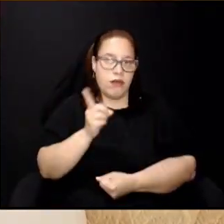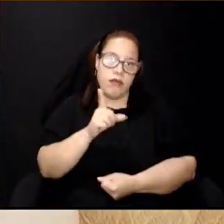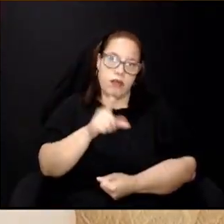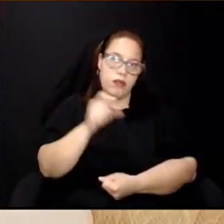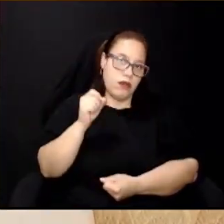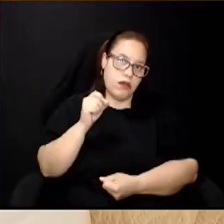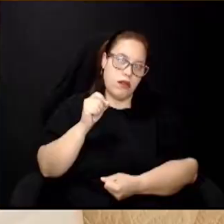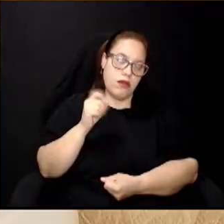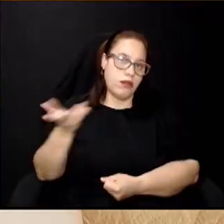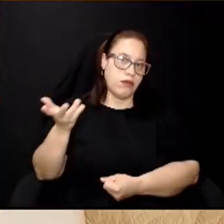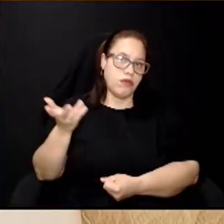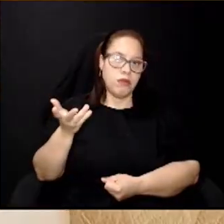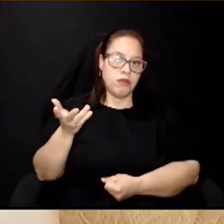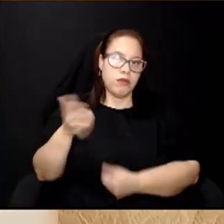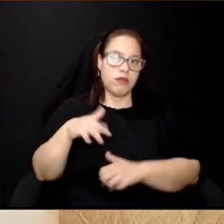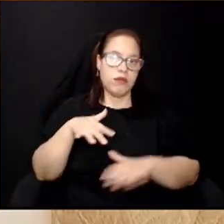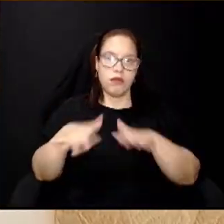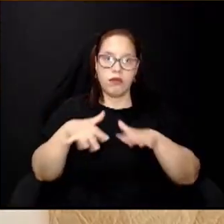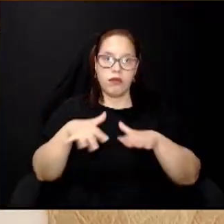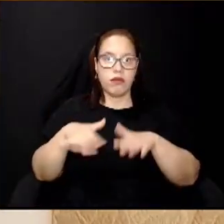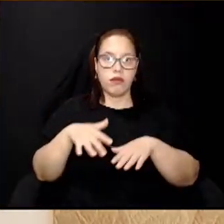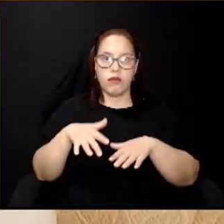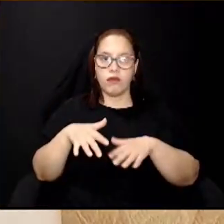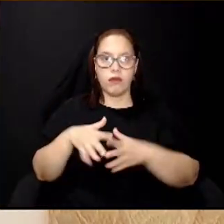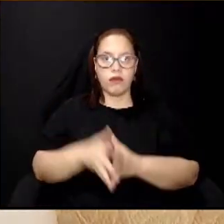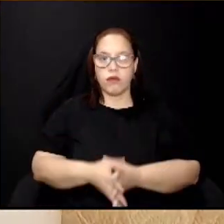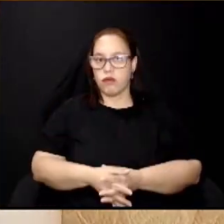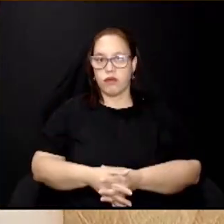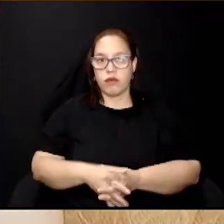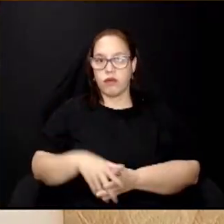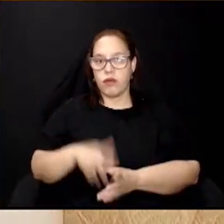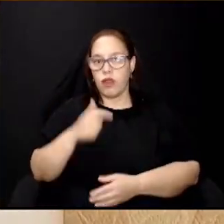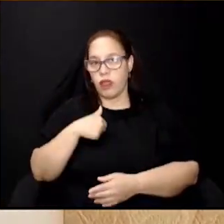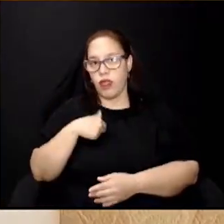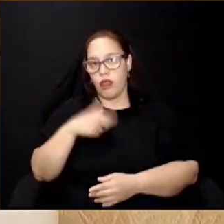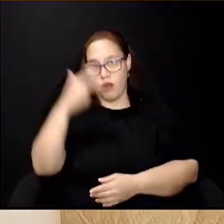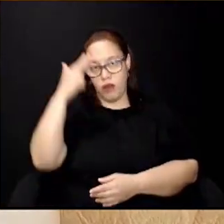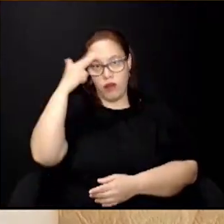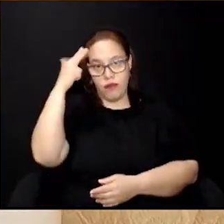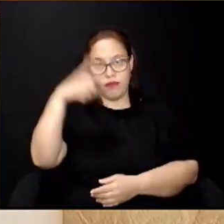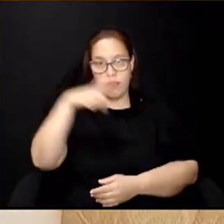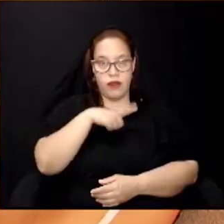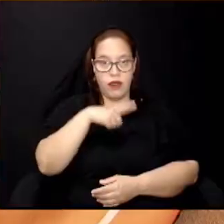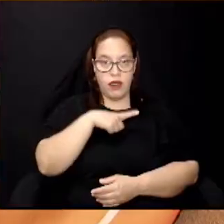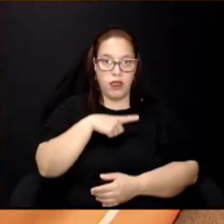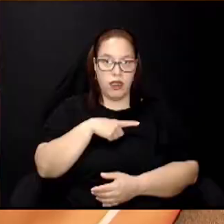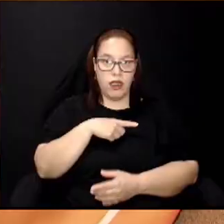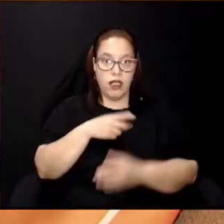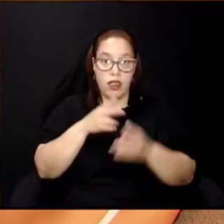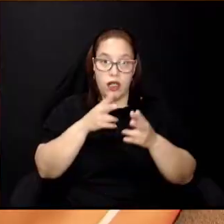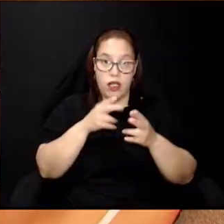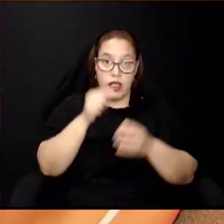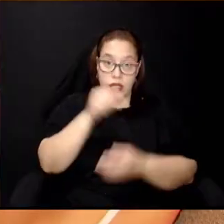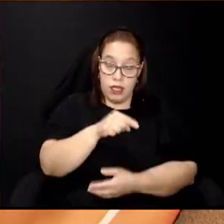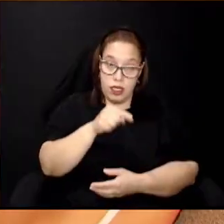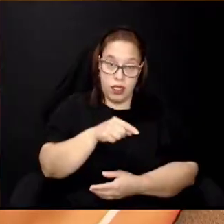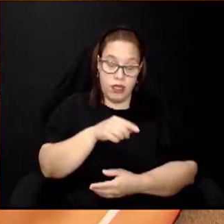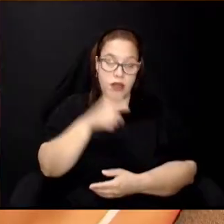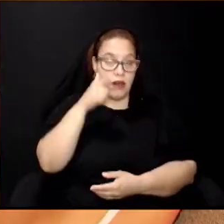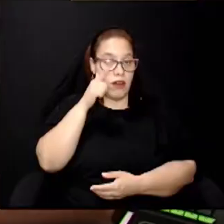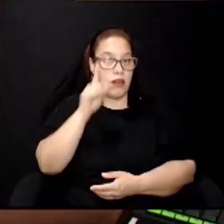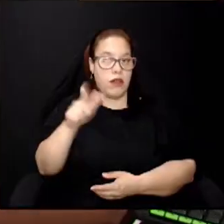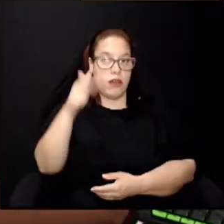o momento e não era para eu realizar esse sonho, né, desta maneira. Eu consegui realizar meu